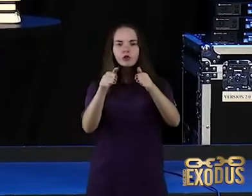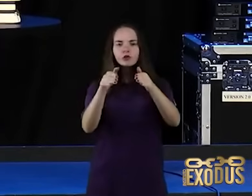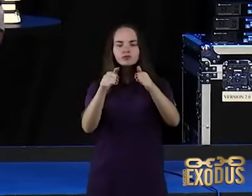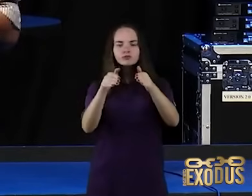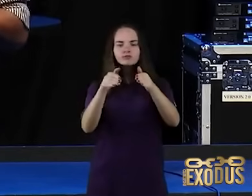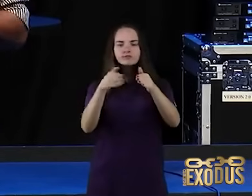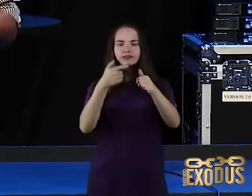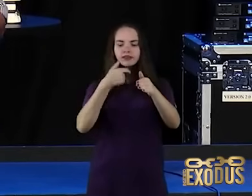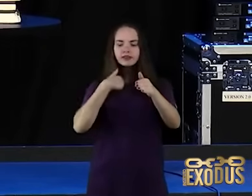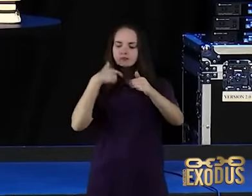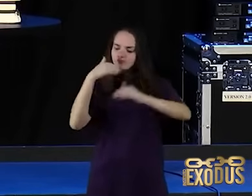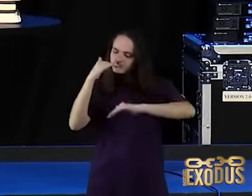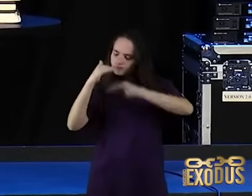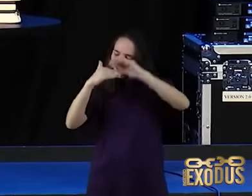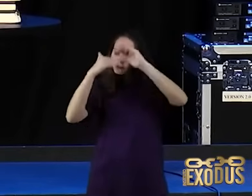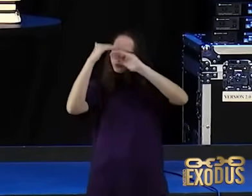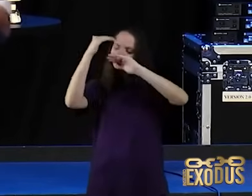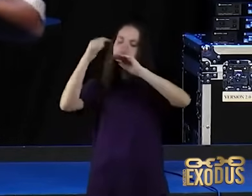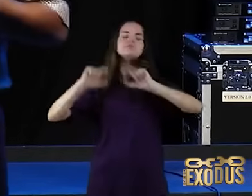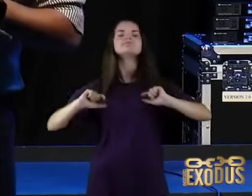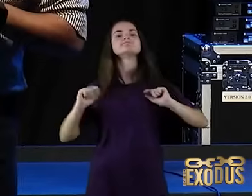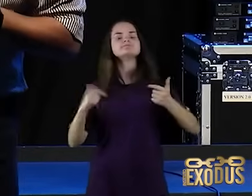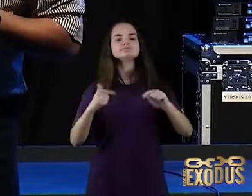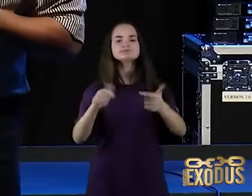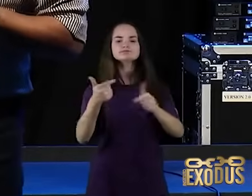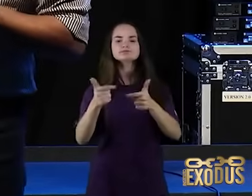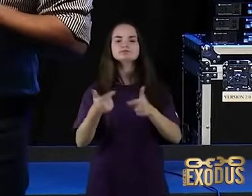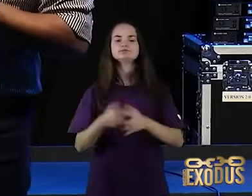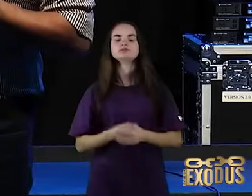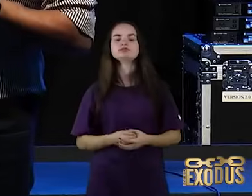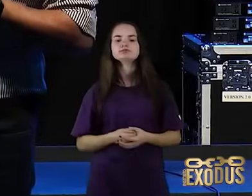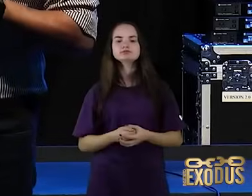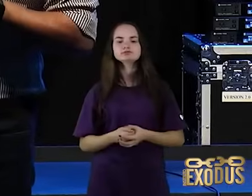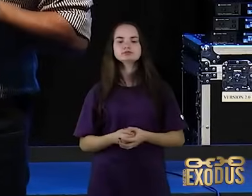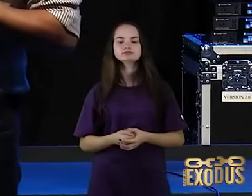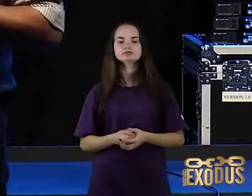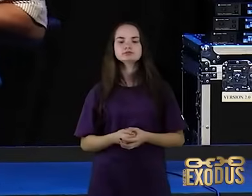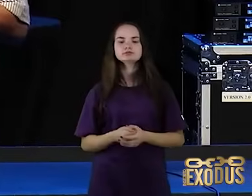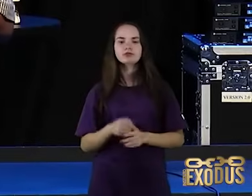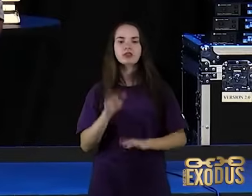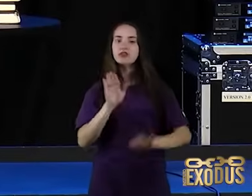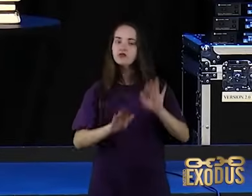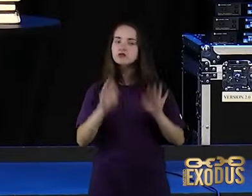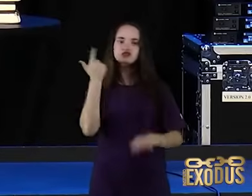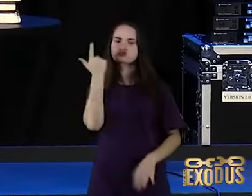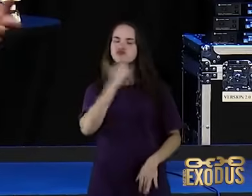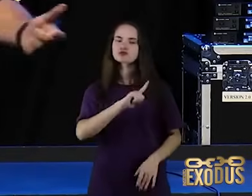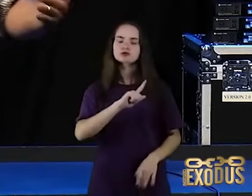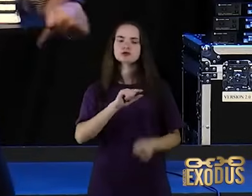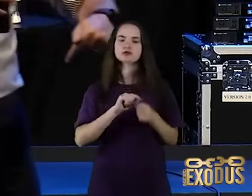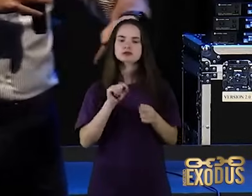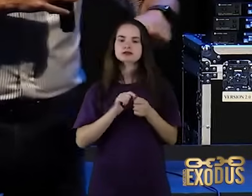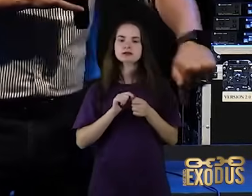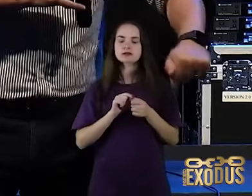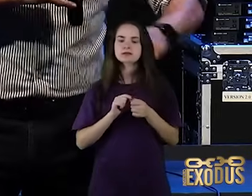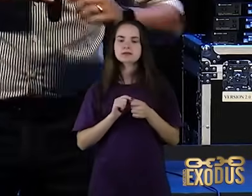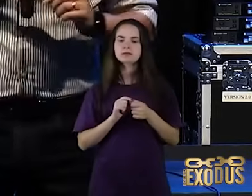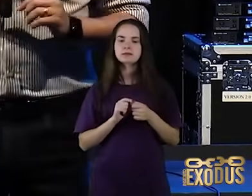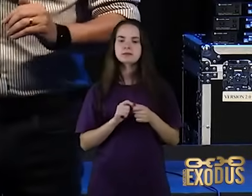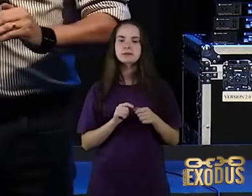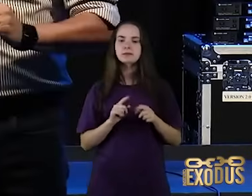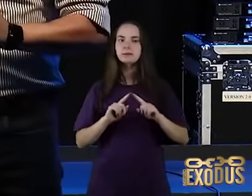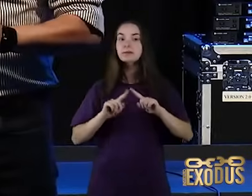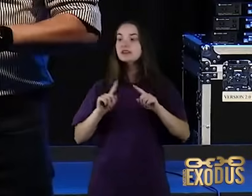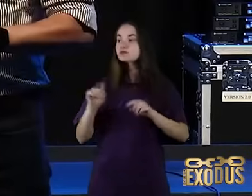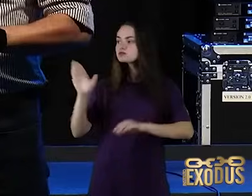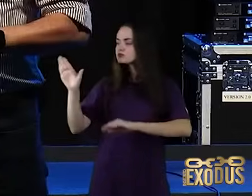eu quero produzir naquilo que eu não sei naquilo que talvez eu não vou conseguir fazer mas eu vou trazer alguém para me ajudar